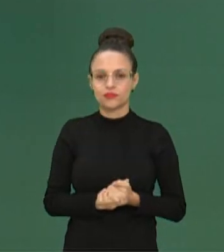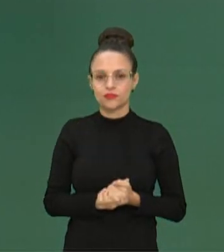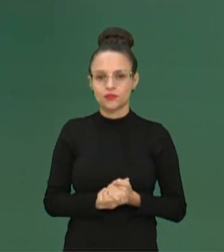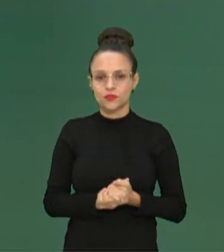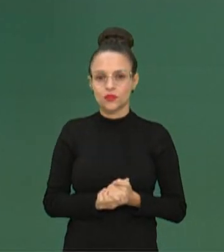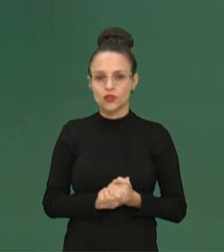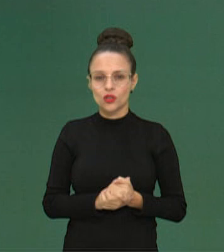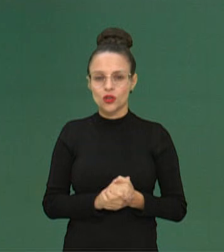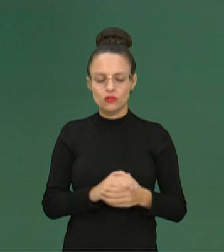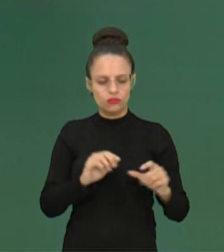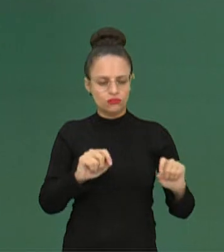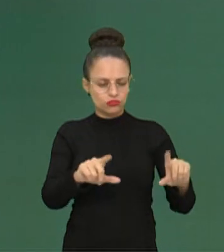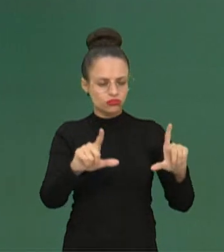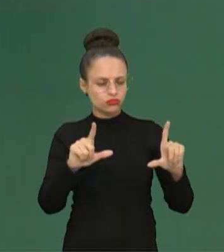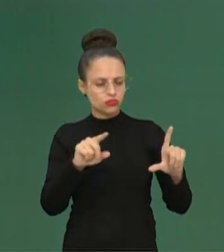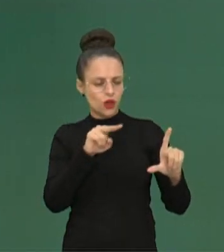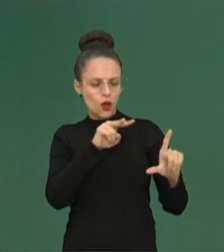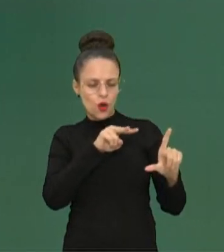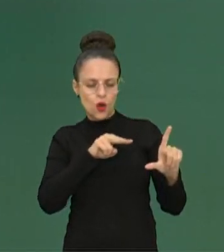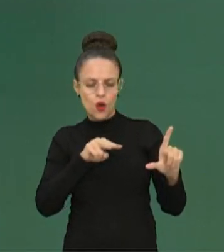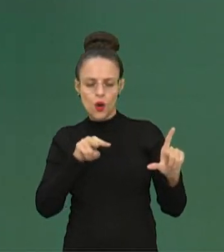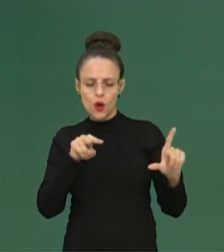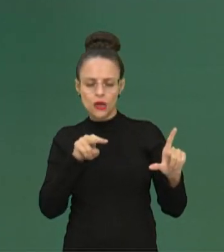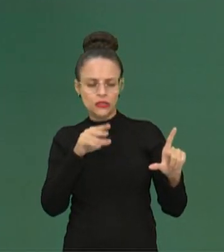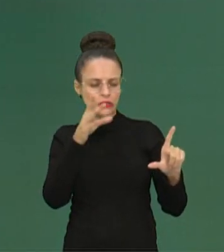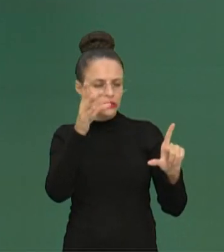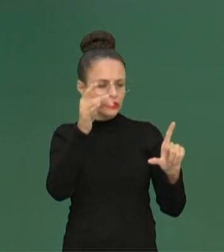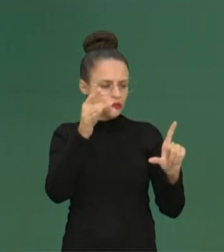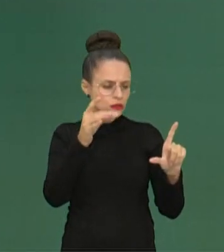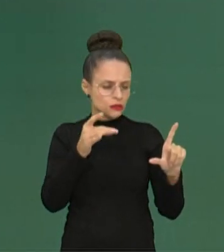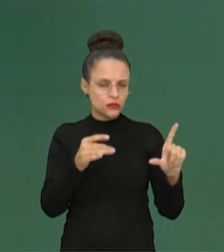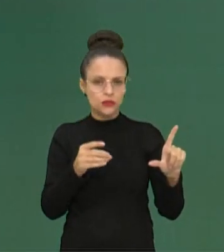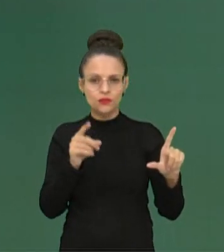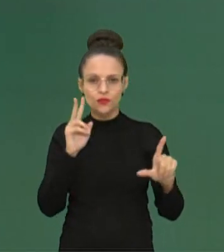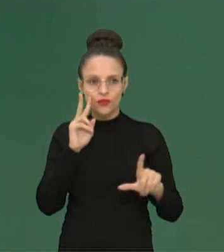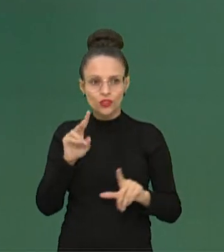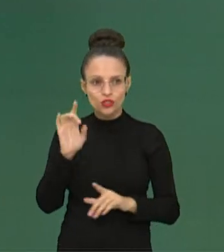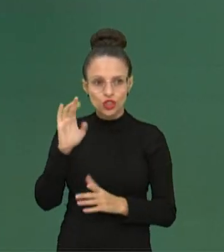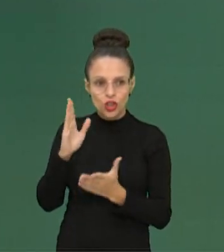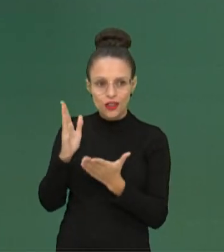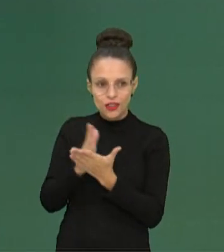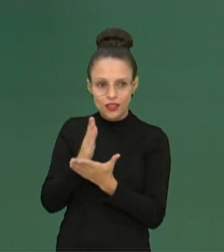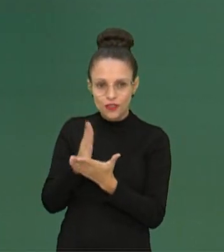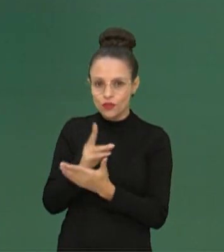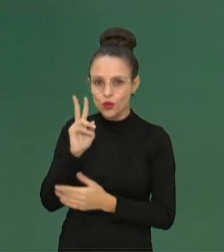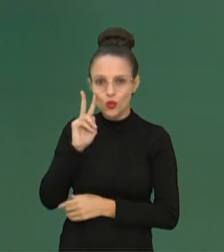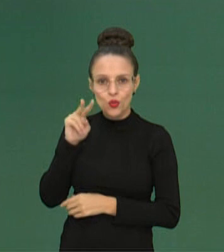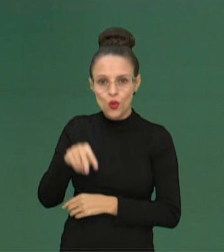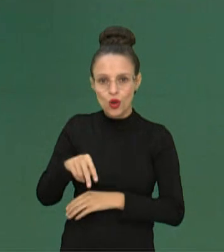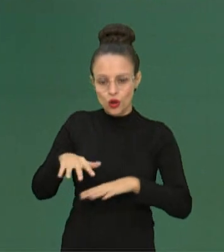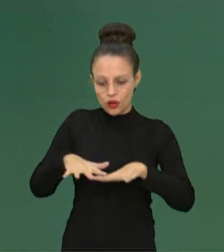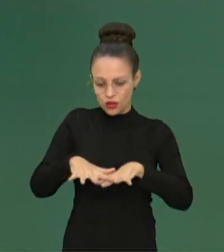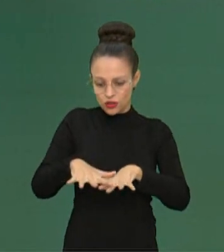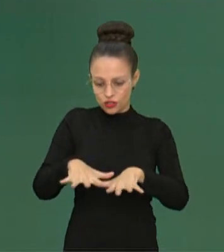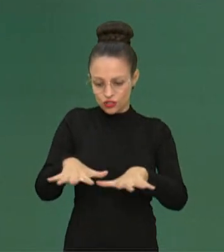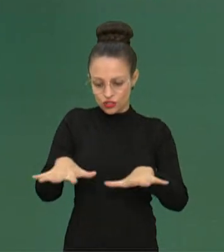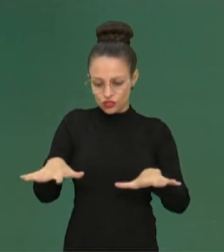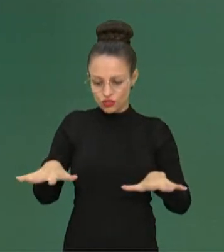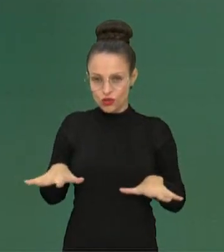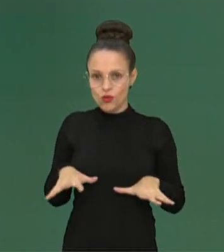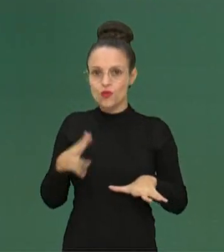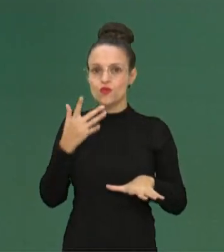olhe para todos os elementos da charge. Se nessa você ficou preso só ao livro e não olhou para as